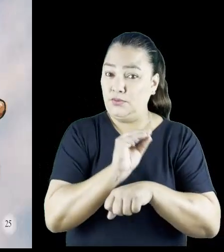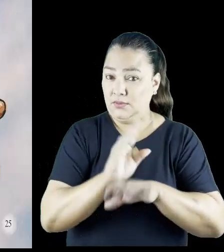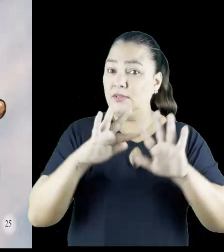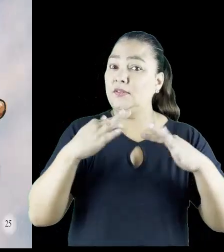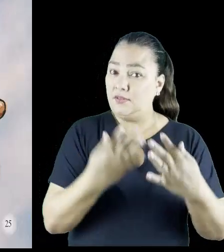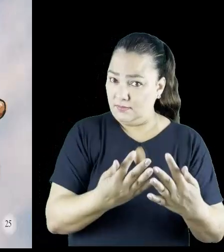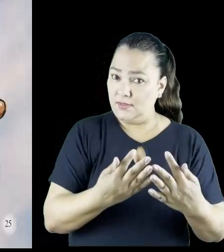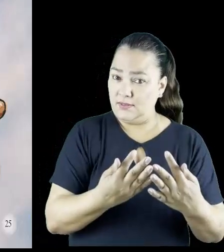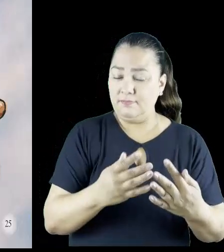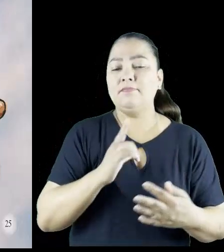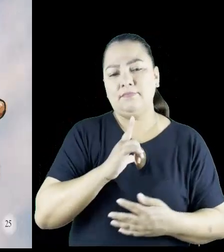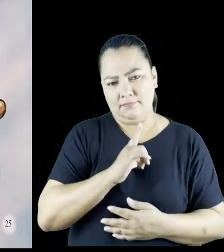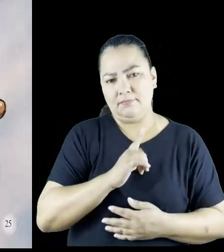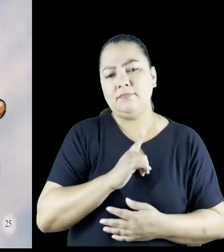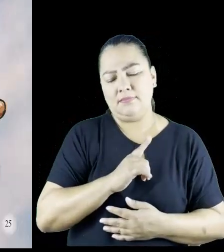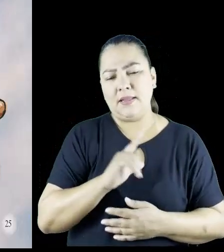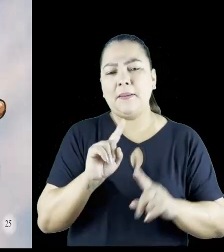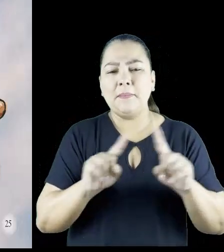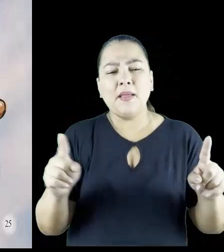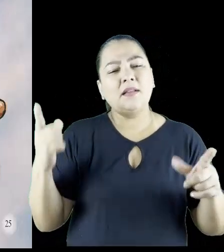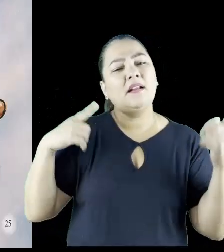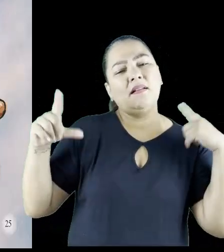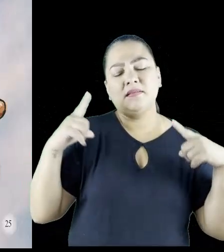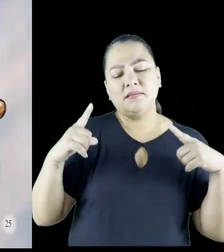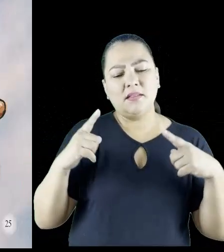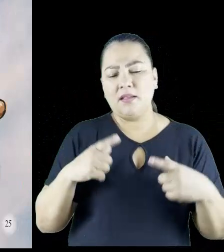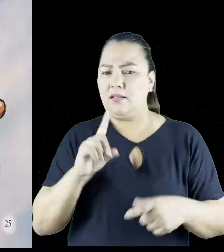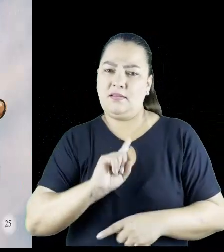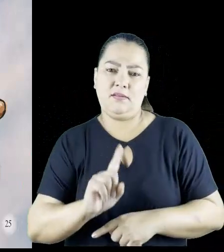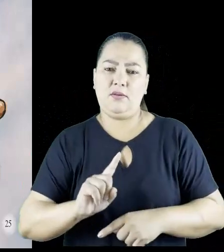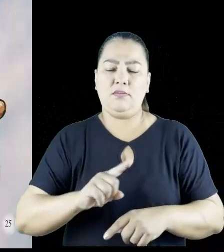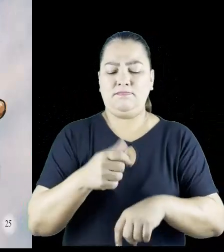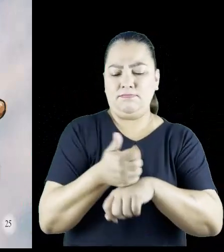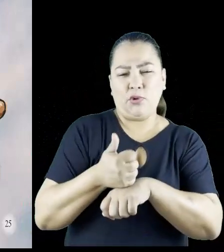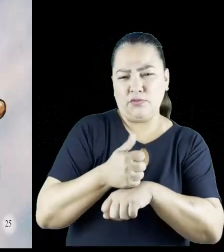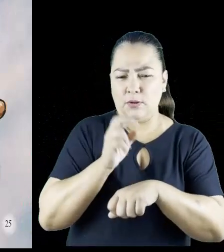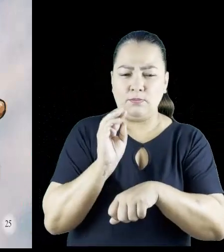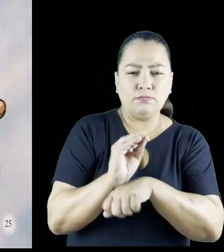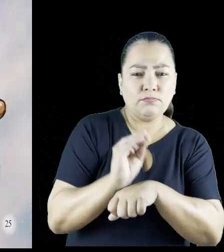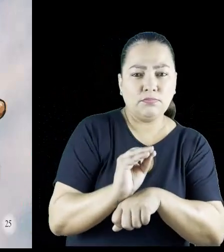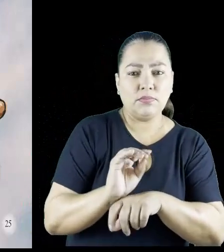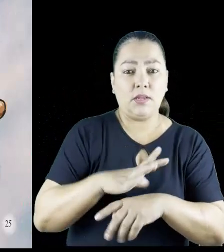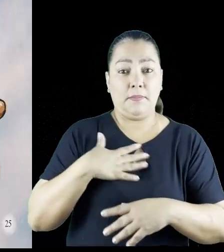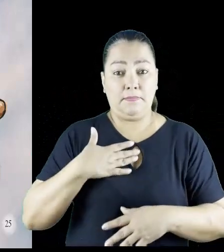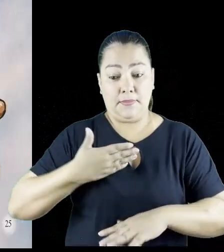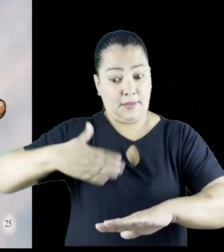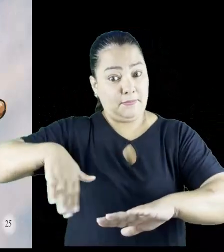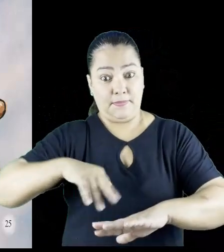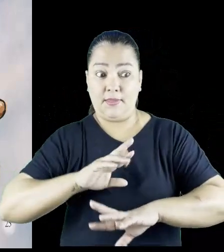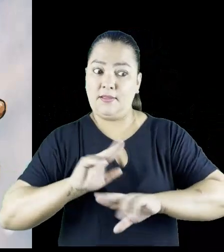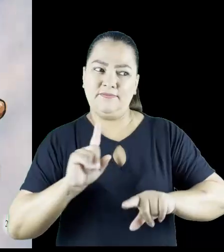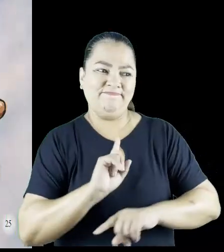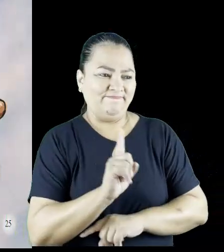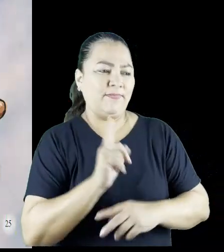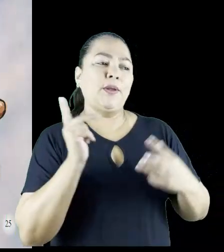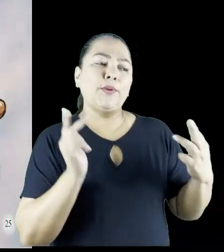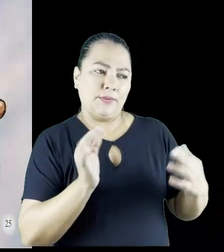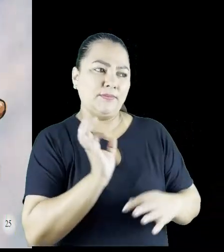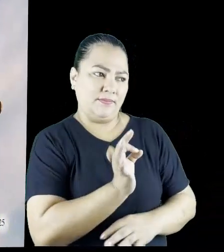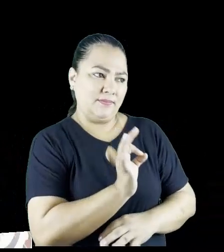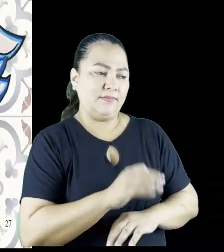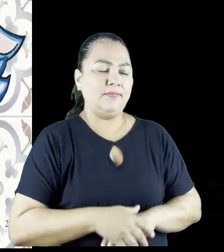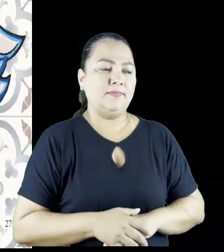família com a pesca. Nós temos muitos que pescam, mas por lazer, não por sustento. E na meia praia não é diferente, né, seu Davi?